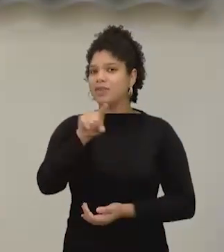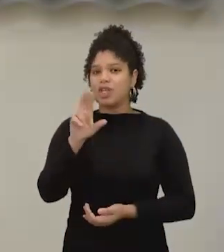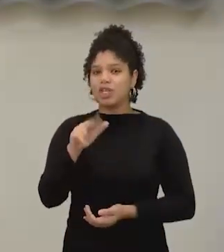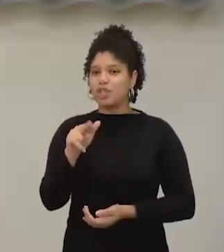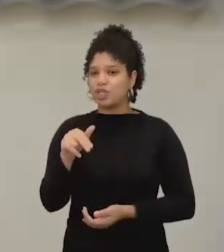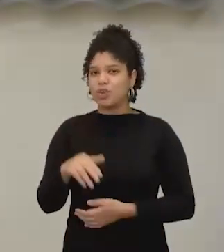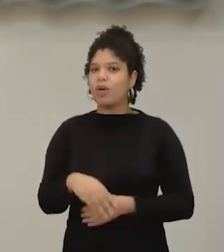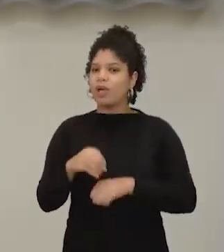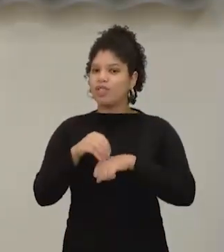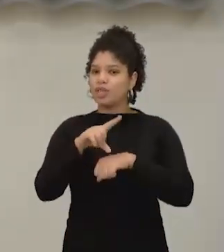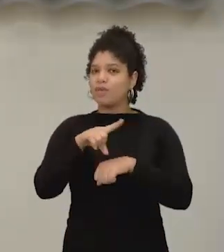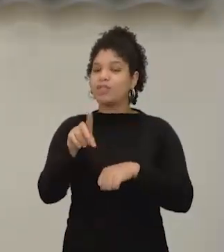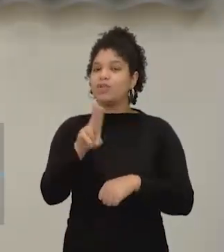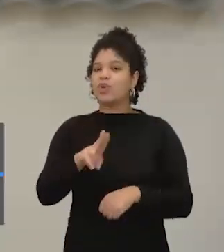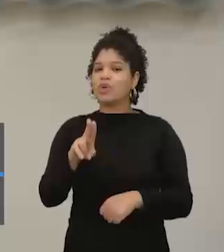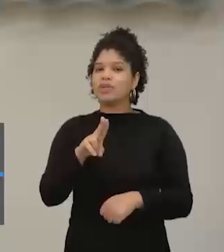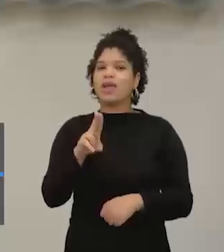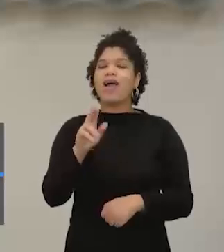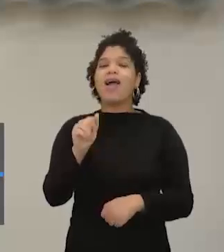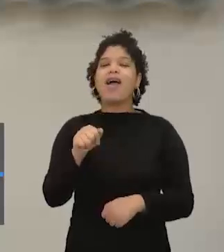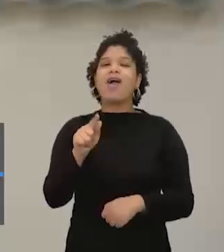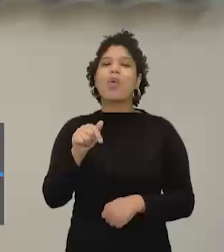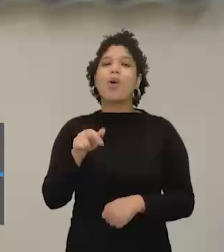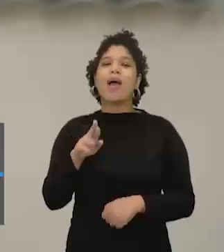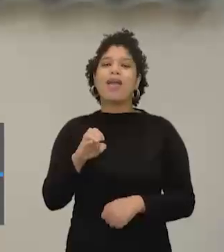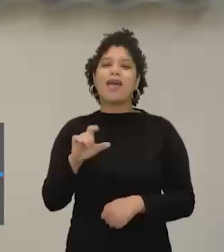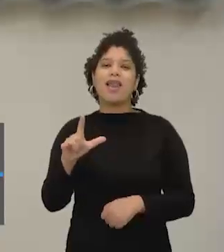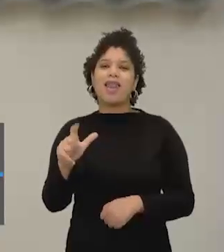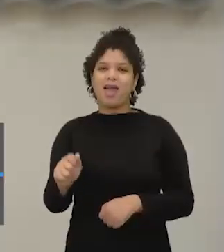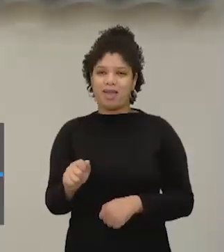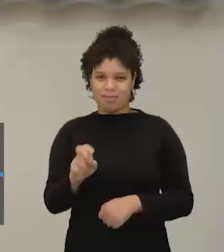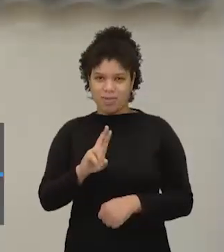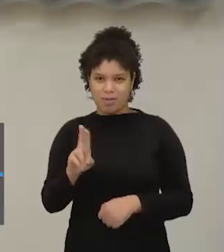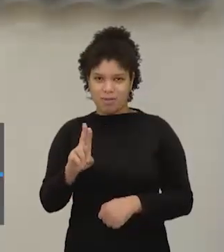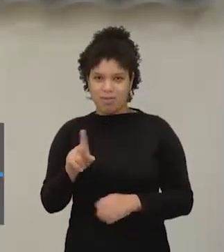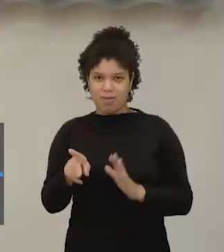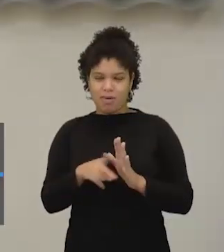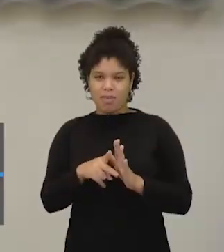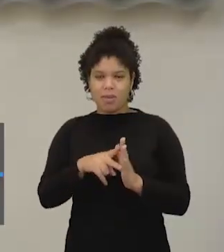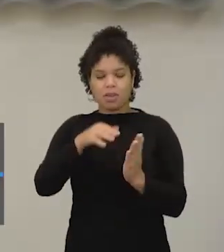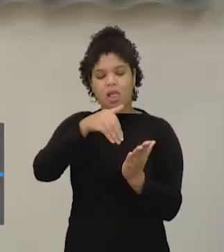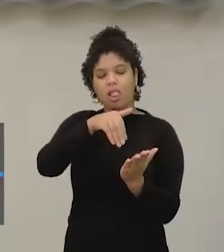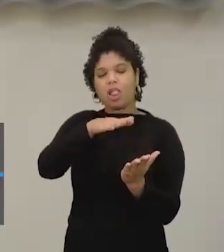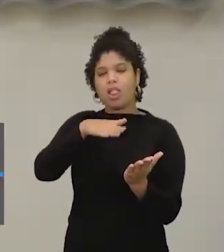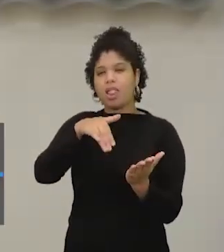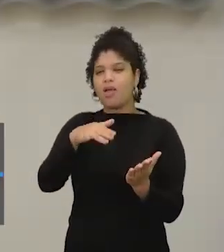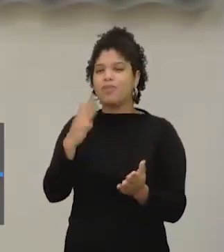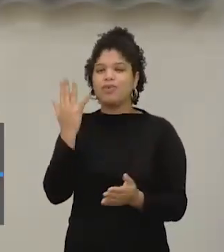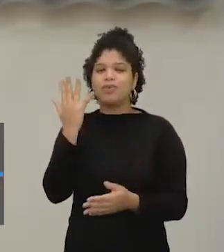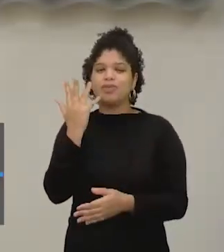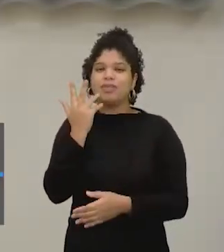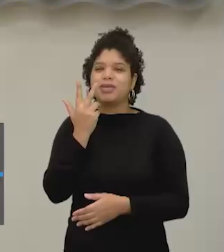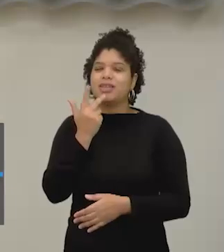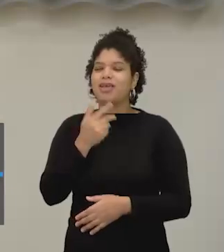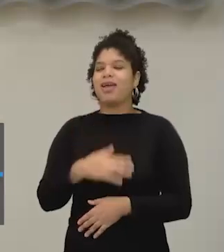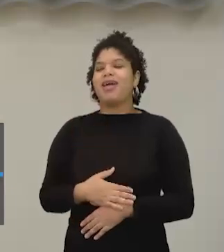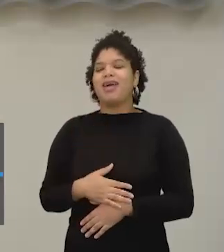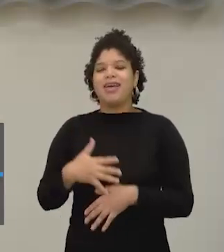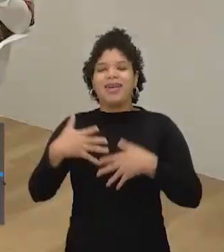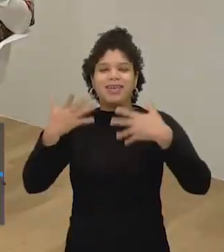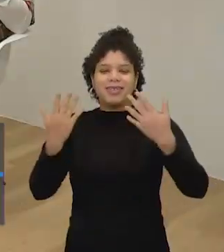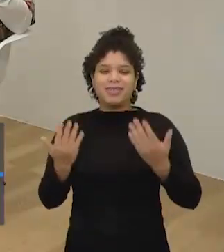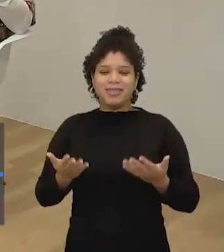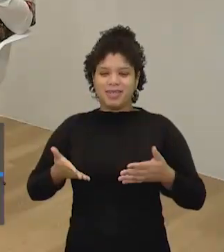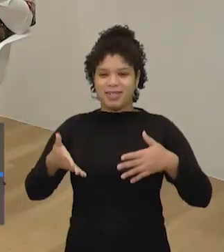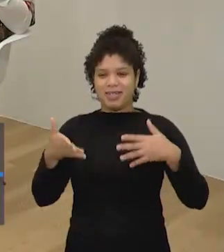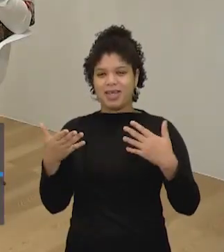recomendo muito, porque é uma atividade muito prazerosa, é uma tinta que você consegue trabalhar muito bem, você desestressa, é muito